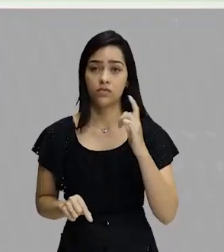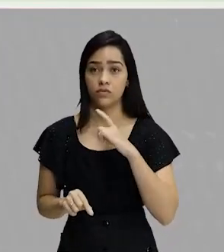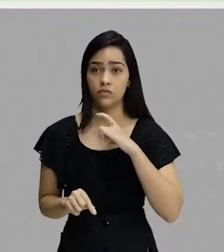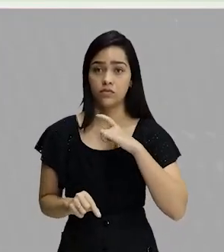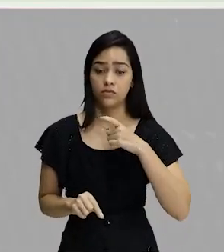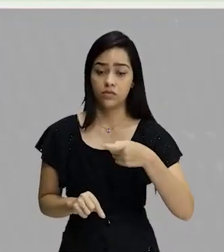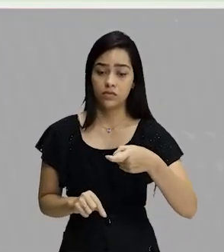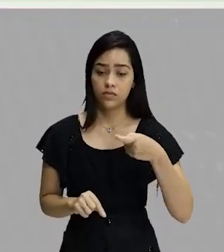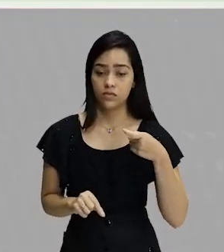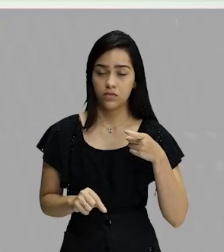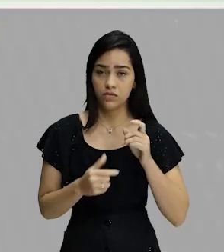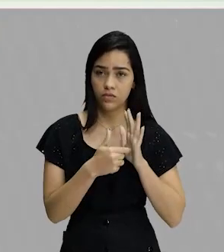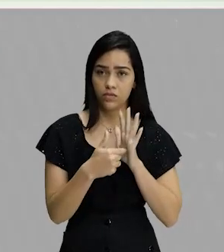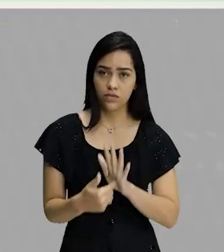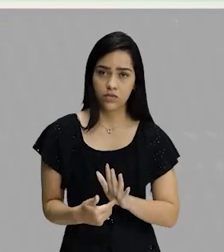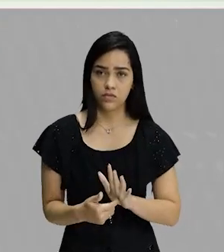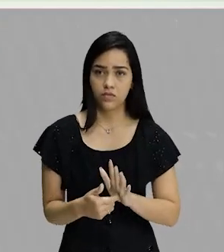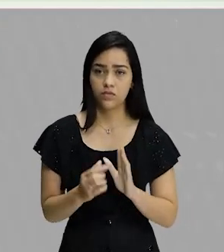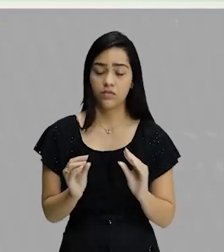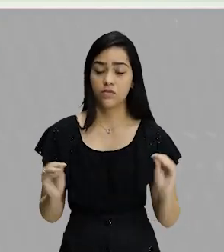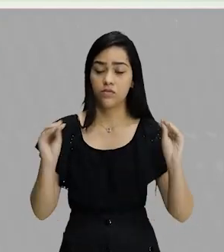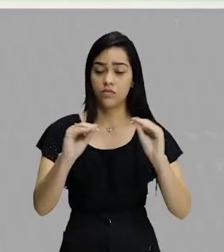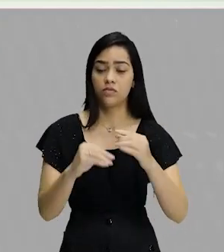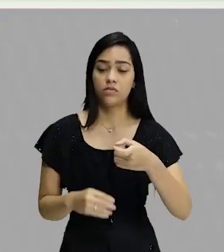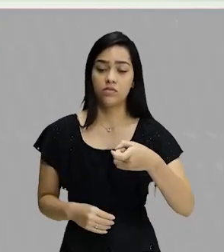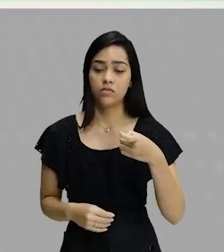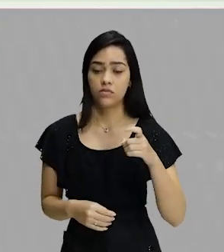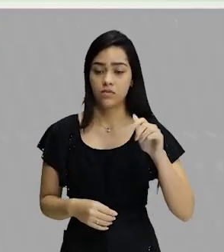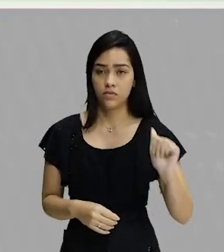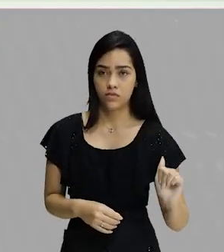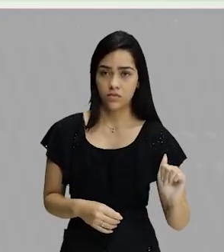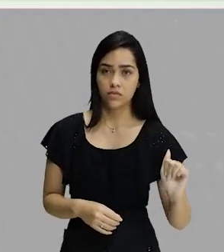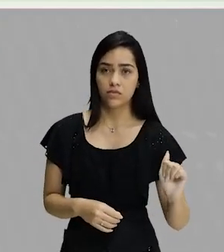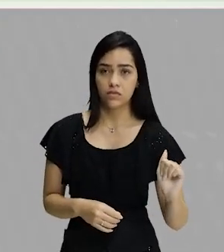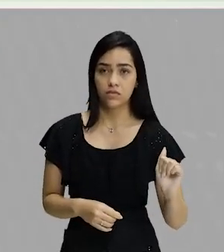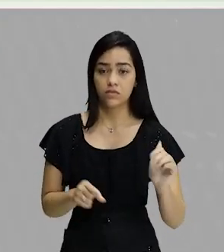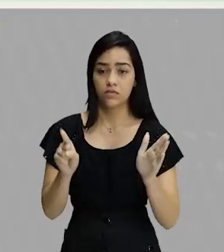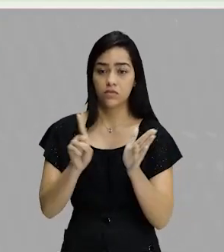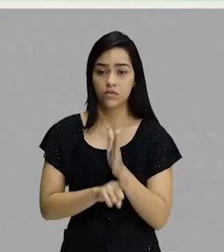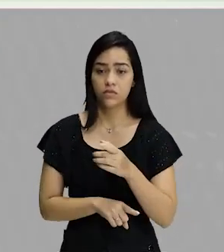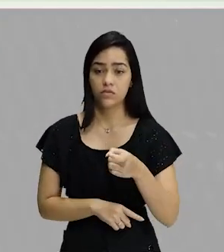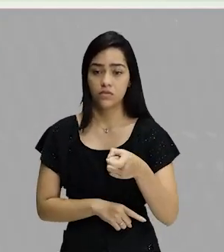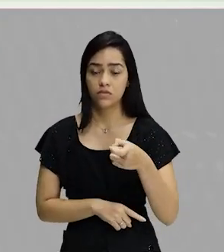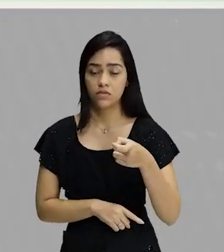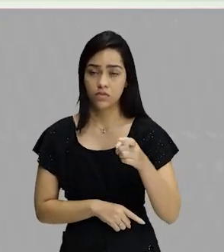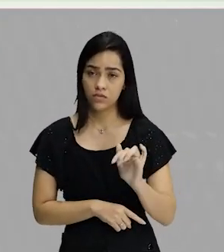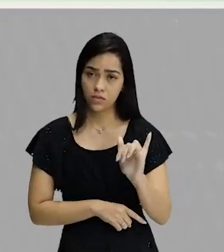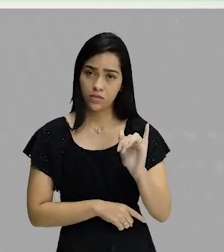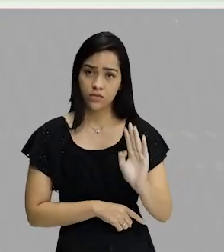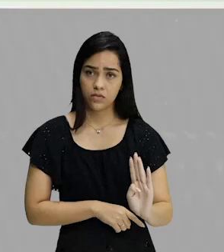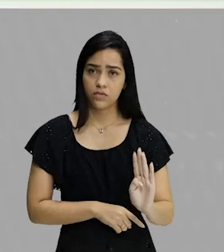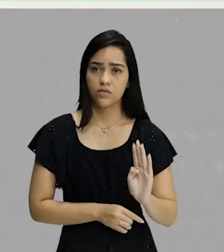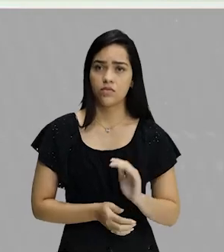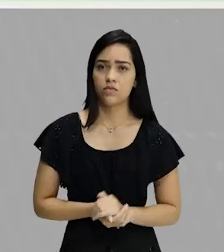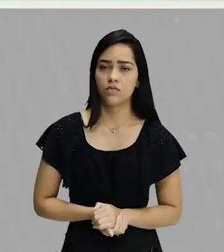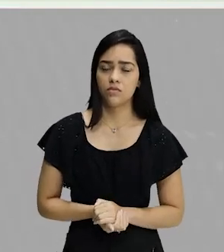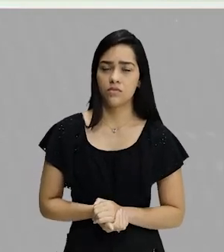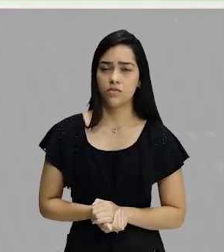x aqui em evidência, eu vou ter aqui dentro o ya menos o yb.